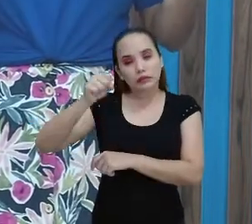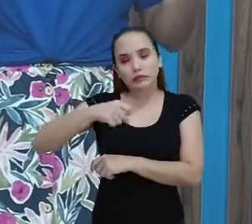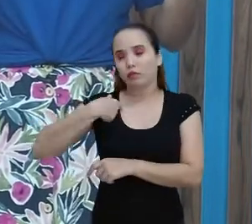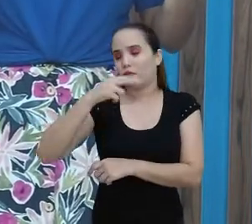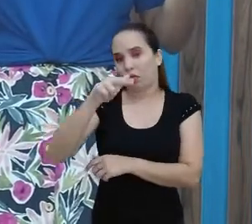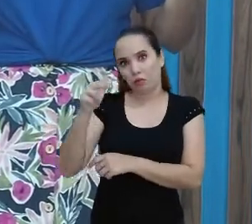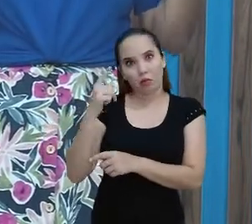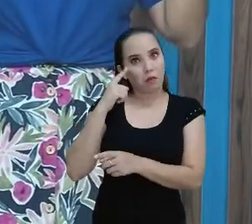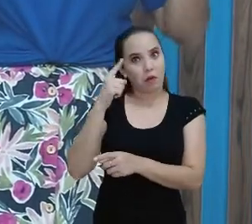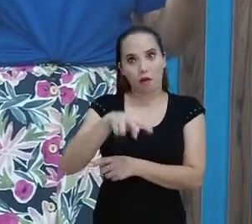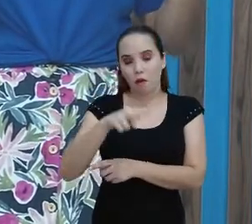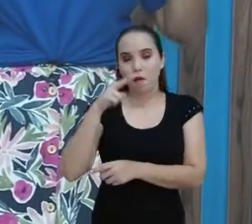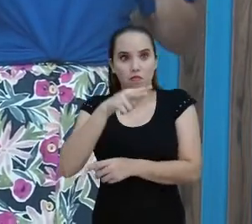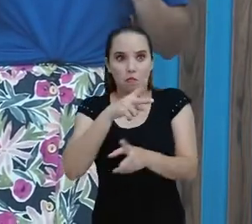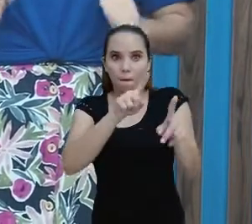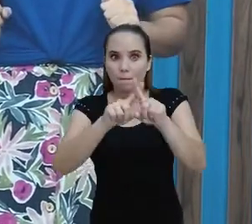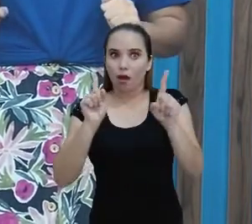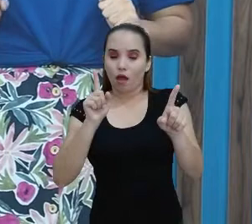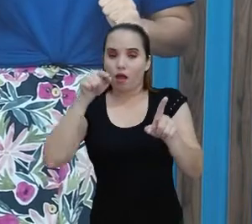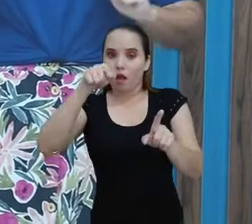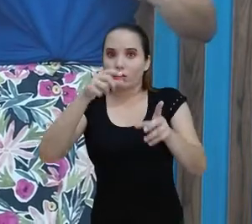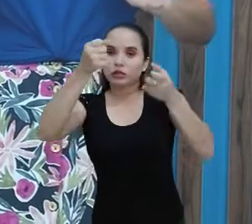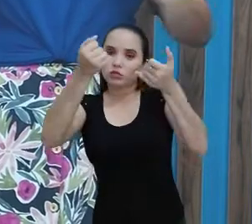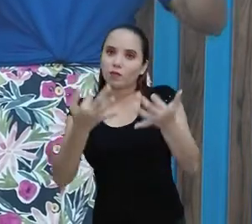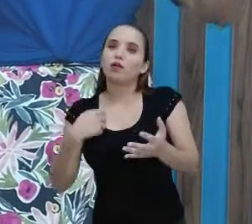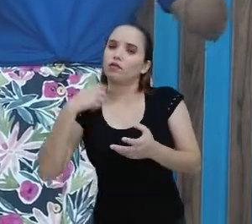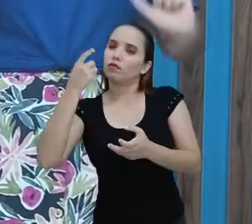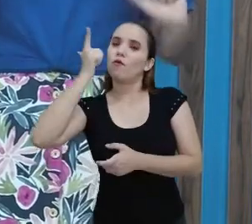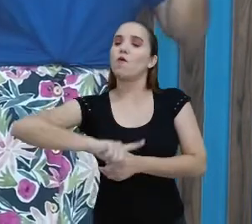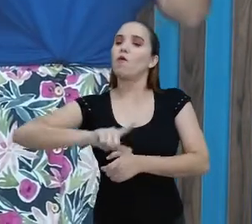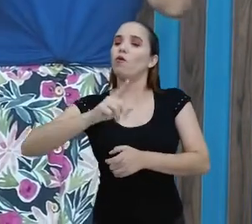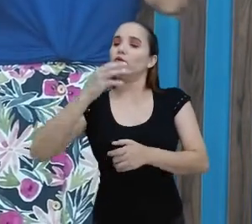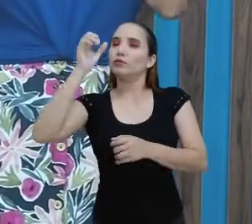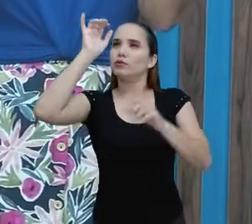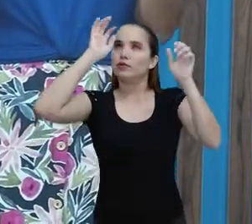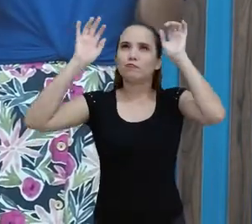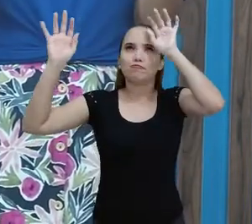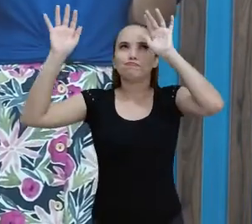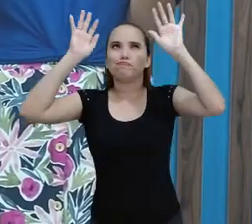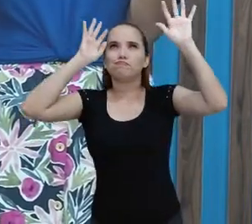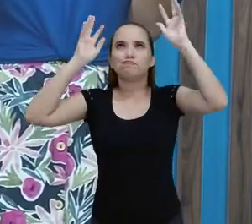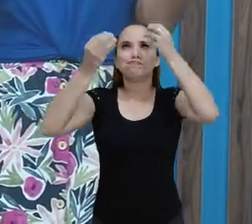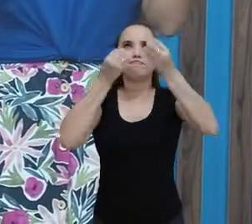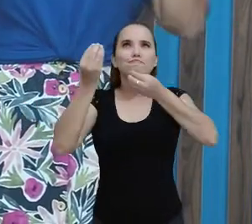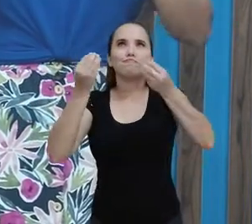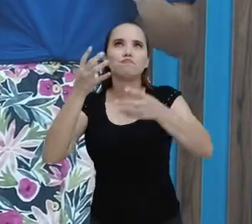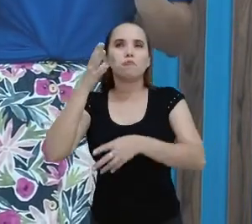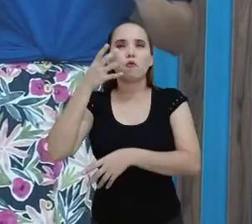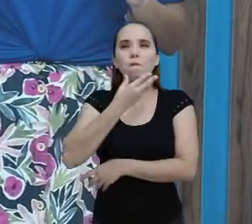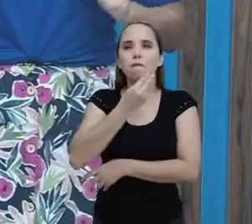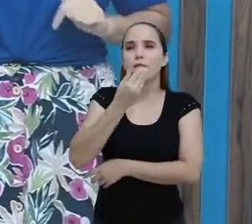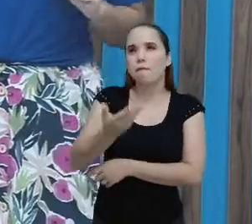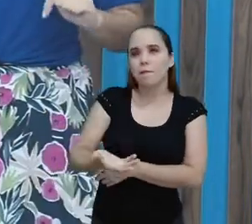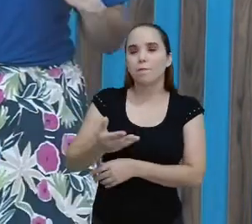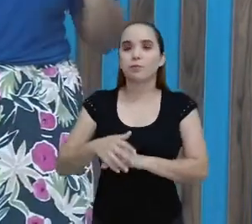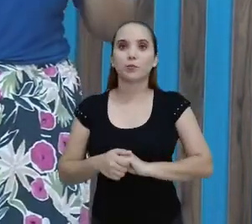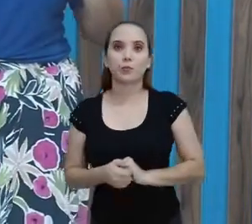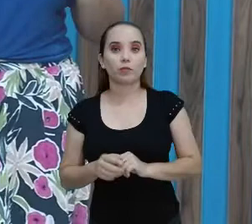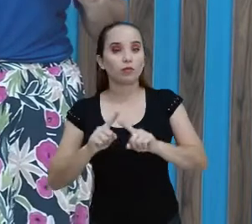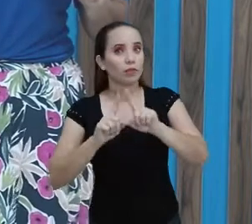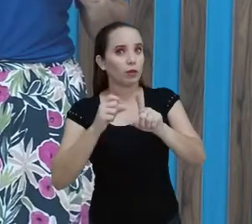dessa descrição, eu consigo realizar o quê? O movimento de imaginar como ele seria. E mesmo que eu não